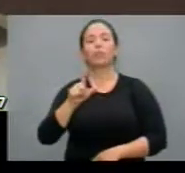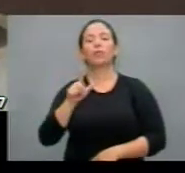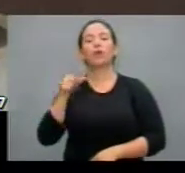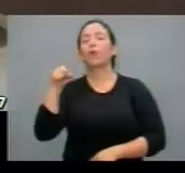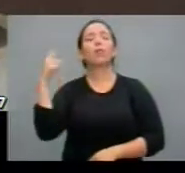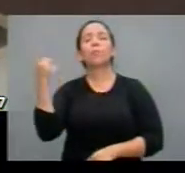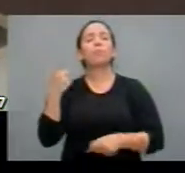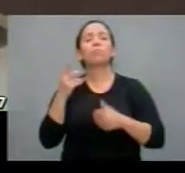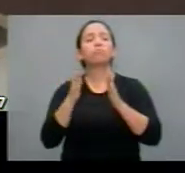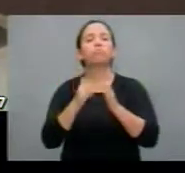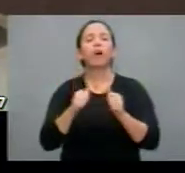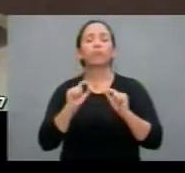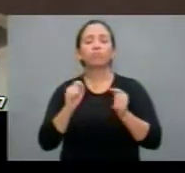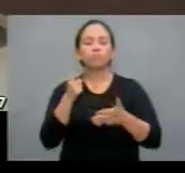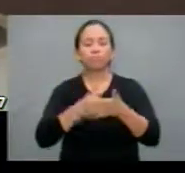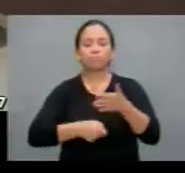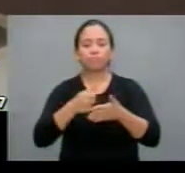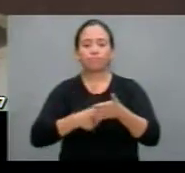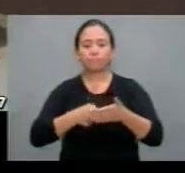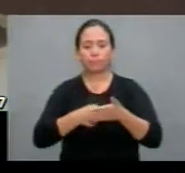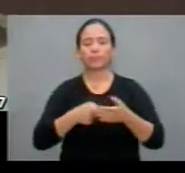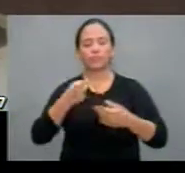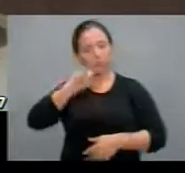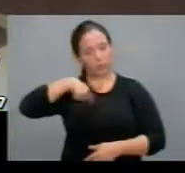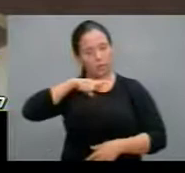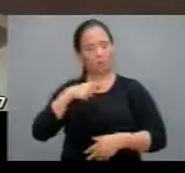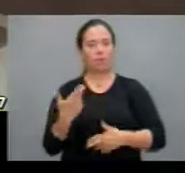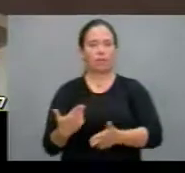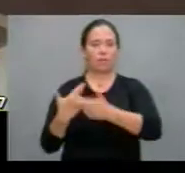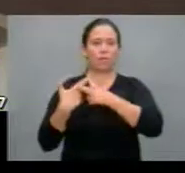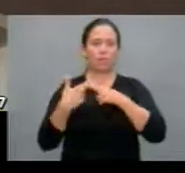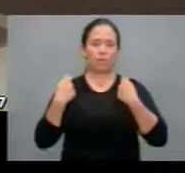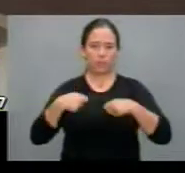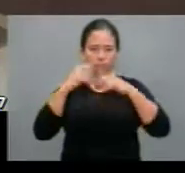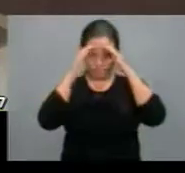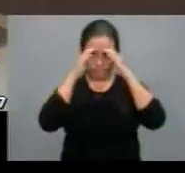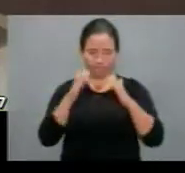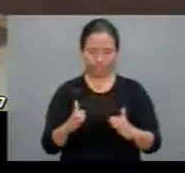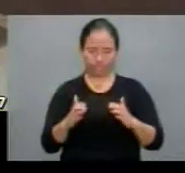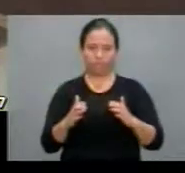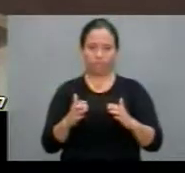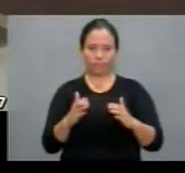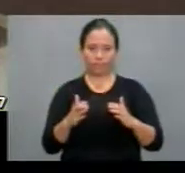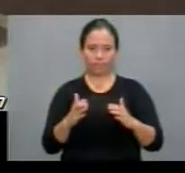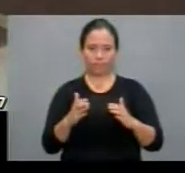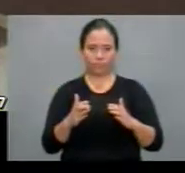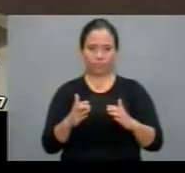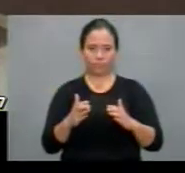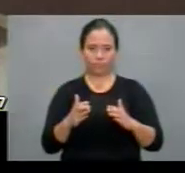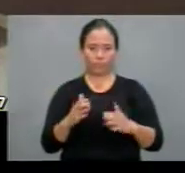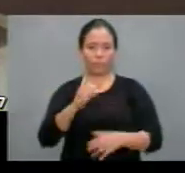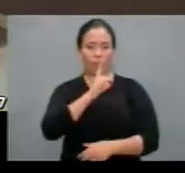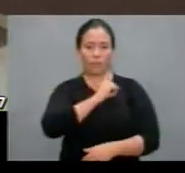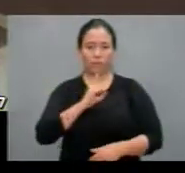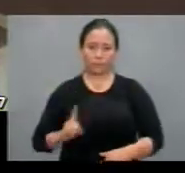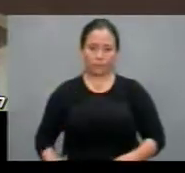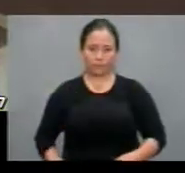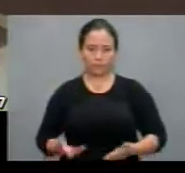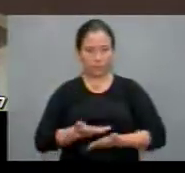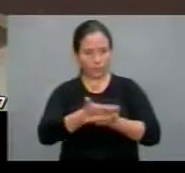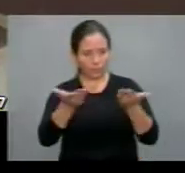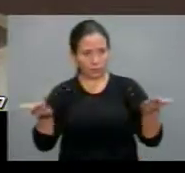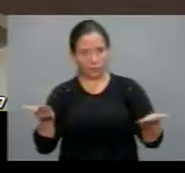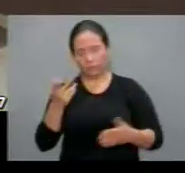reivindicam, precisam, demandam a nossa responsabilidade e a nossa intervenção. Portanto, deputados e deputadas,